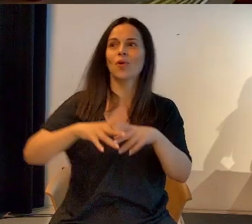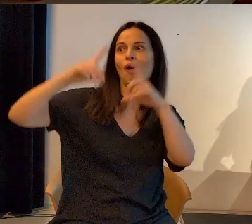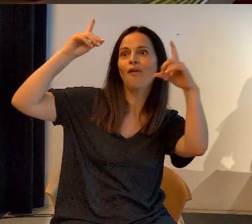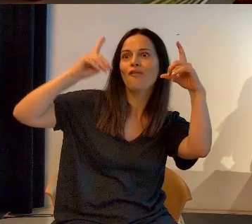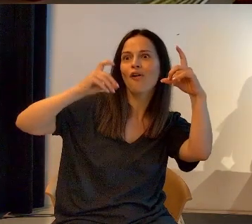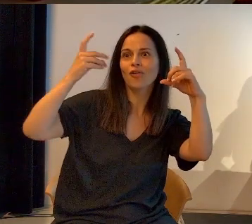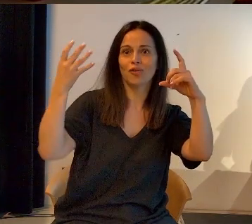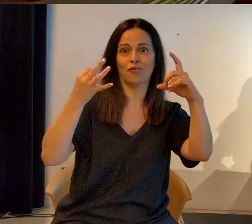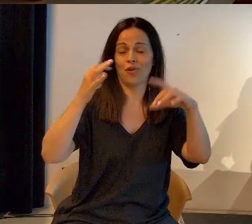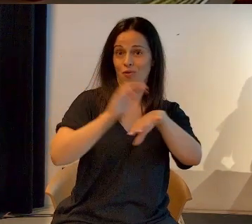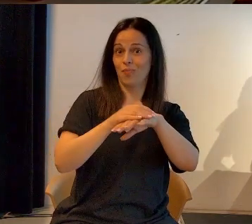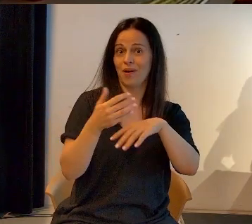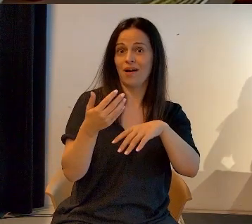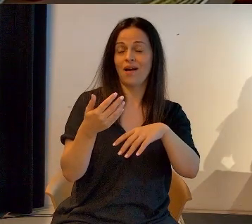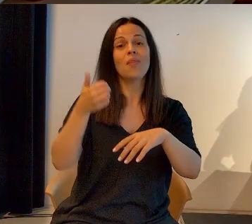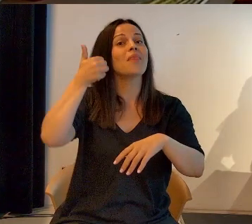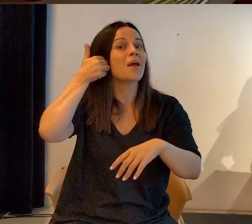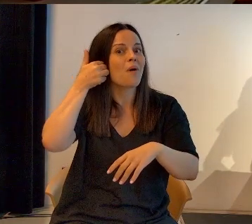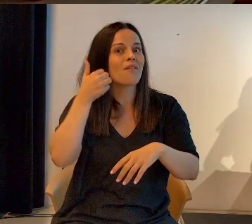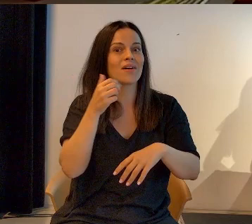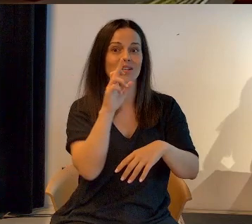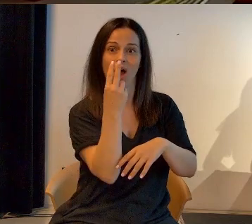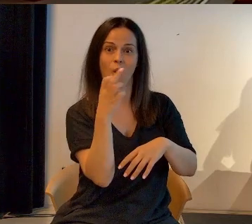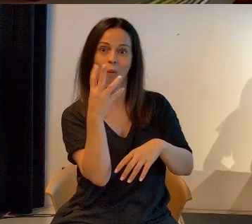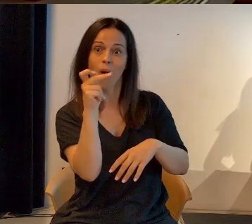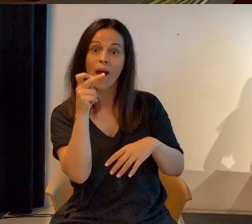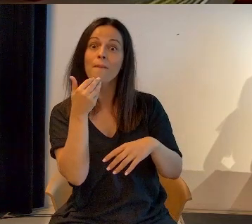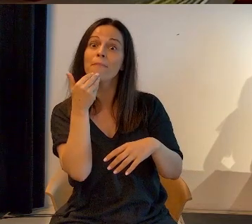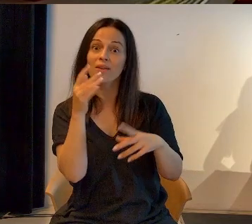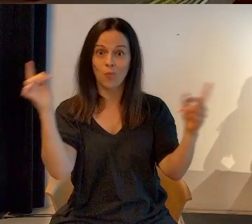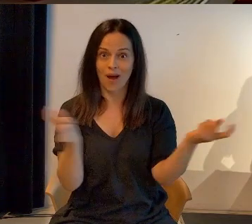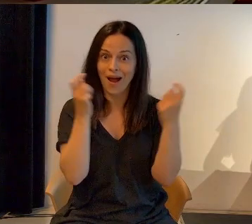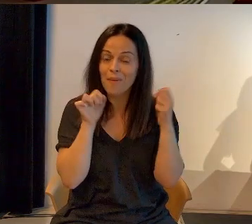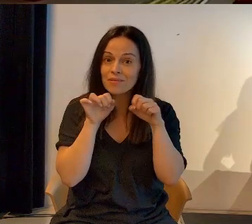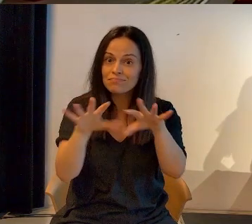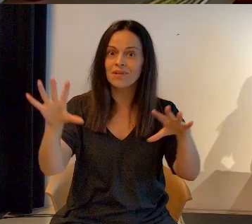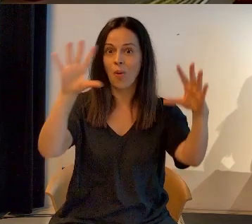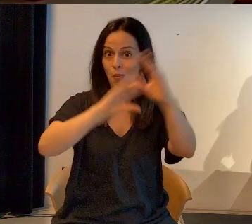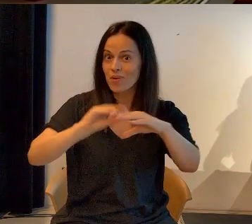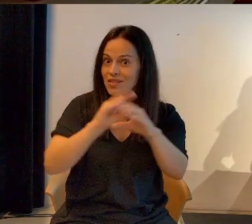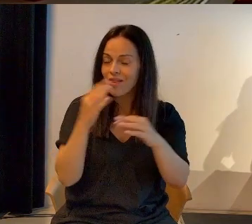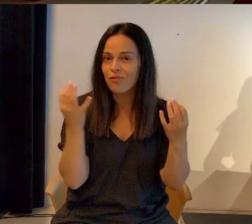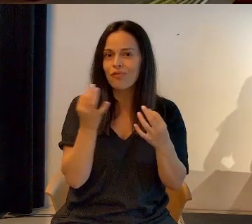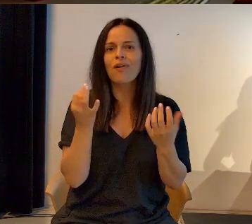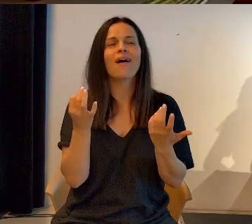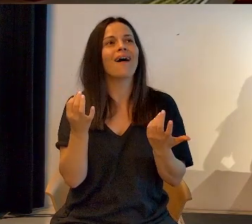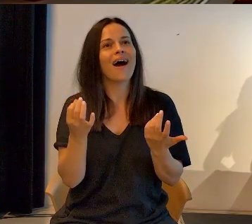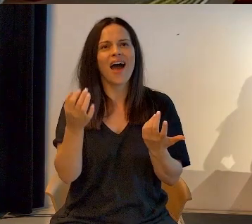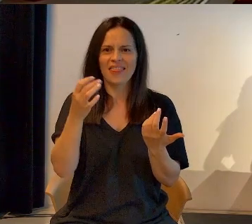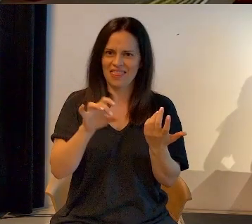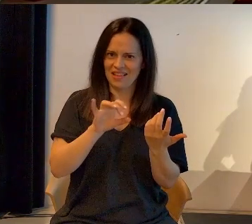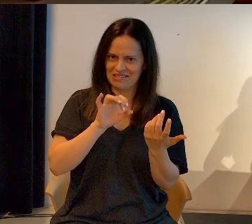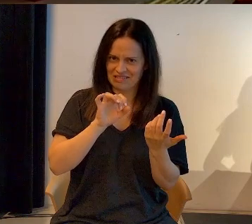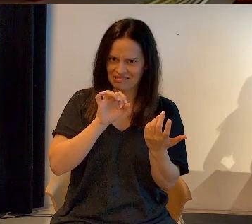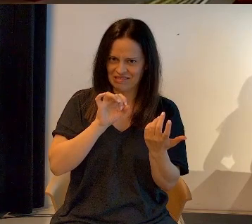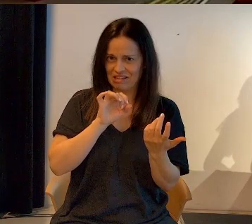fazer uma campanha publicitária, Sony. Acham que peguem a Águeda e conseguem transpor para outra